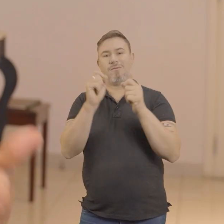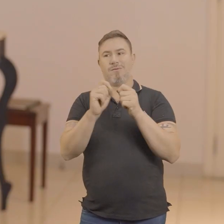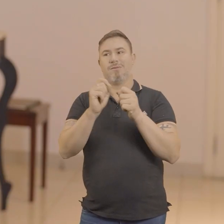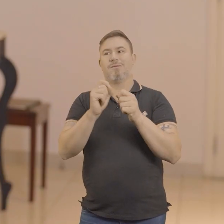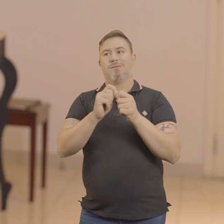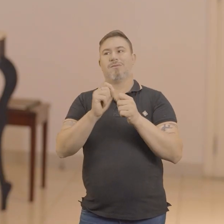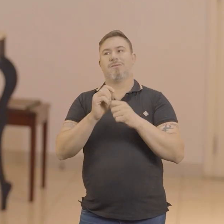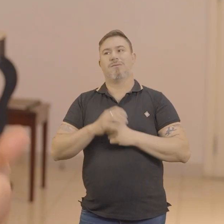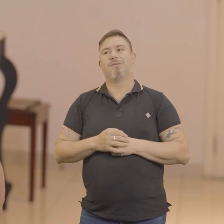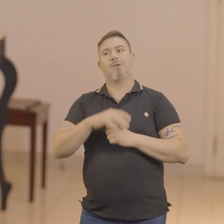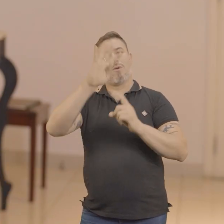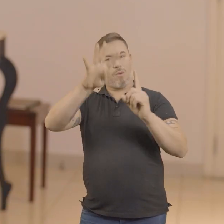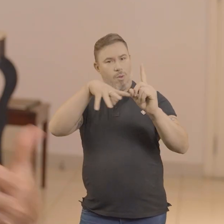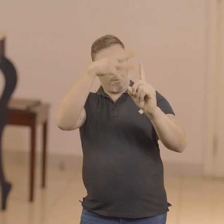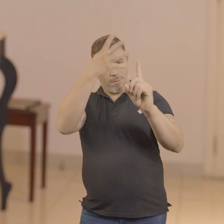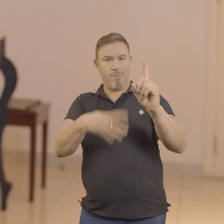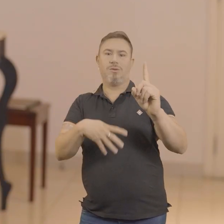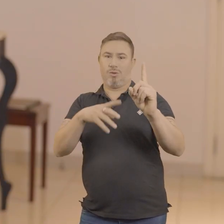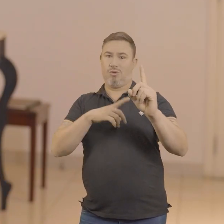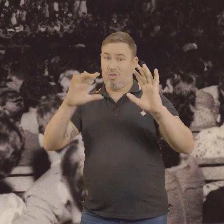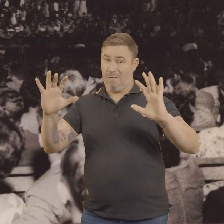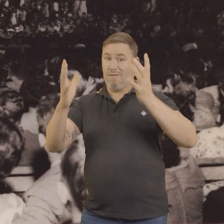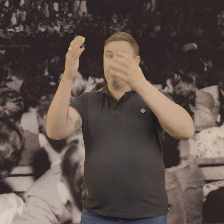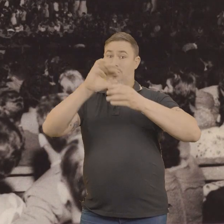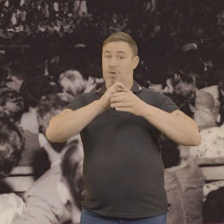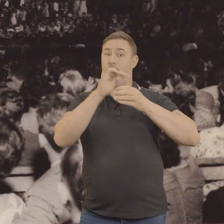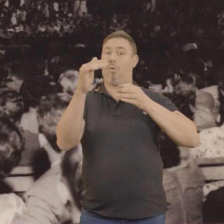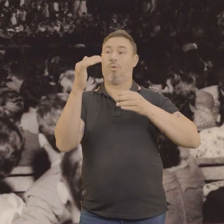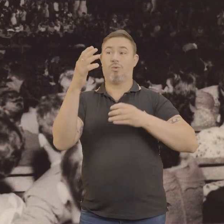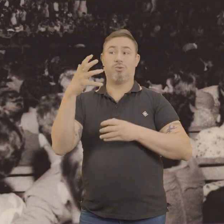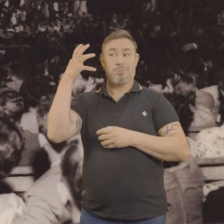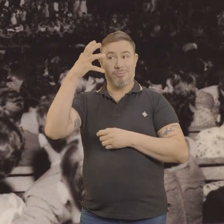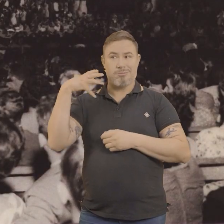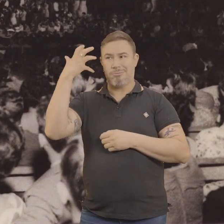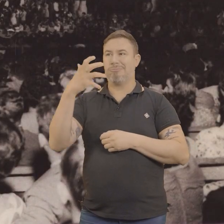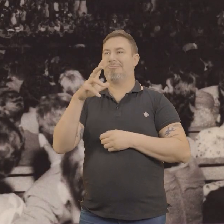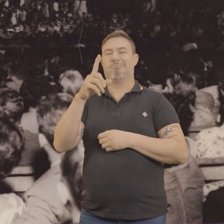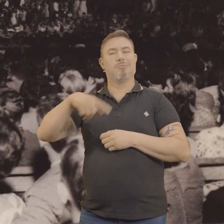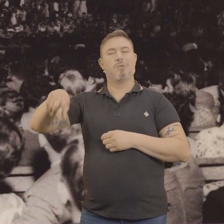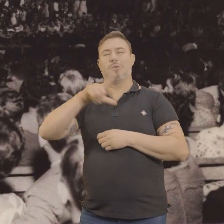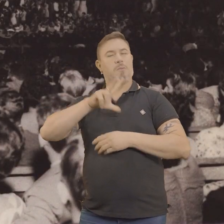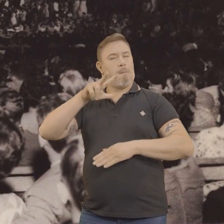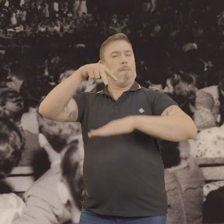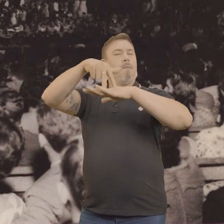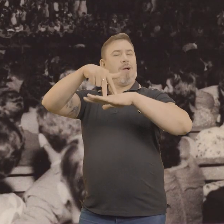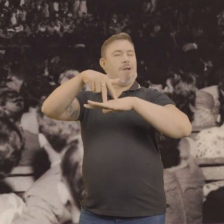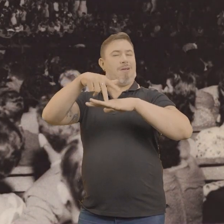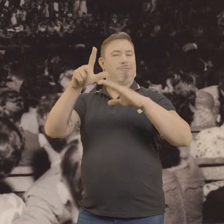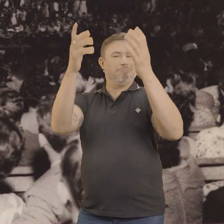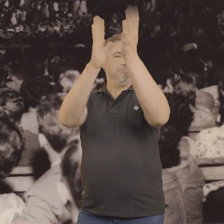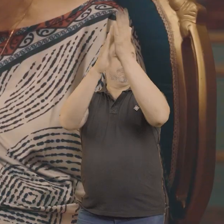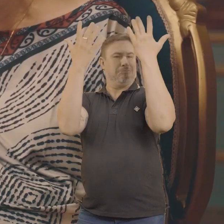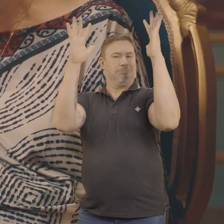em homenagem à comemoração da Concha Acústica. Concha Acústica em pé, aplaudindo. Esse momento eu nunca esqueci,